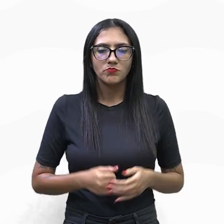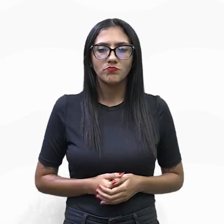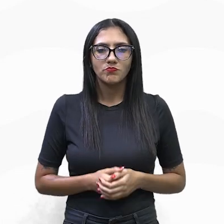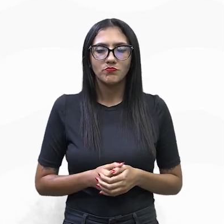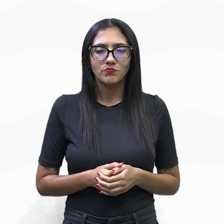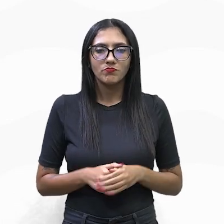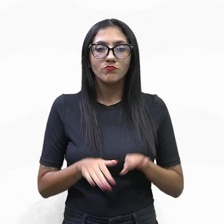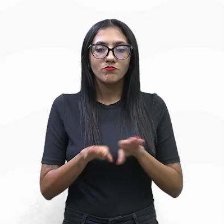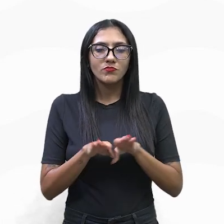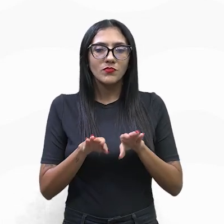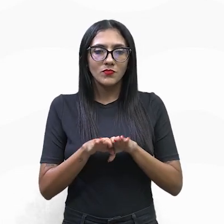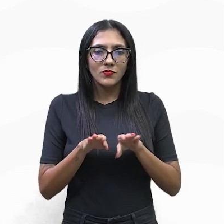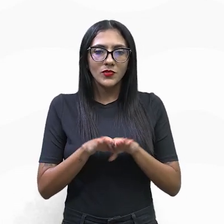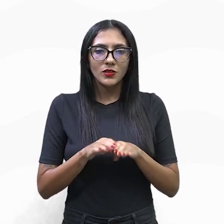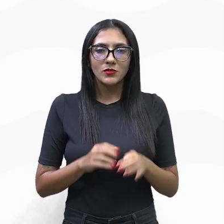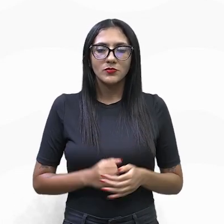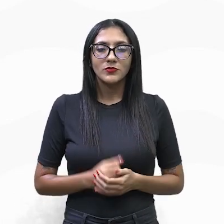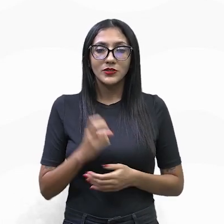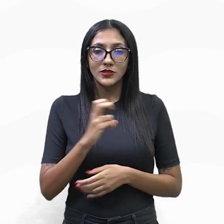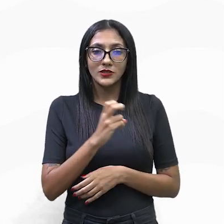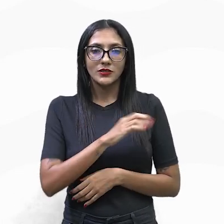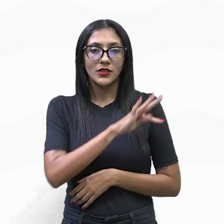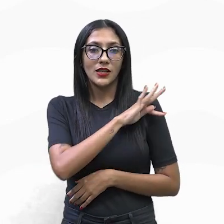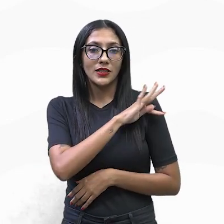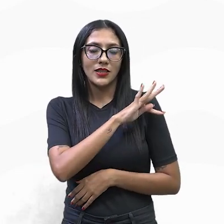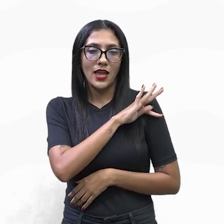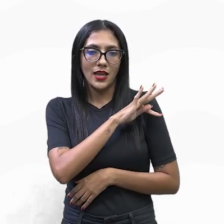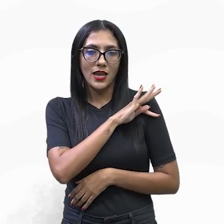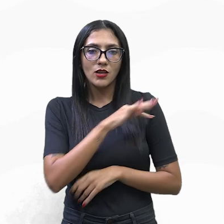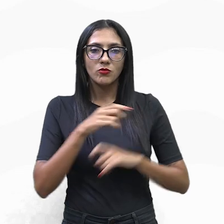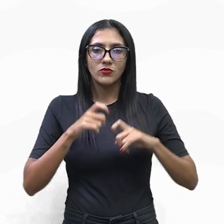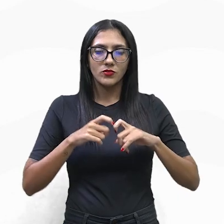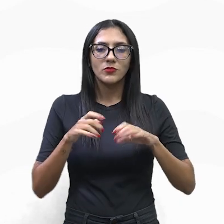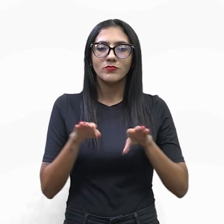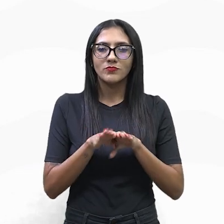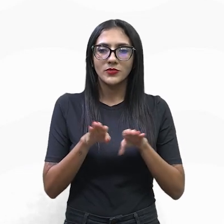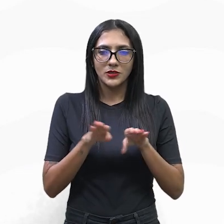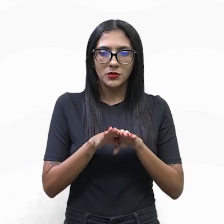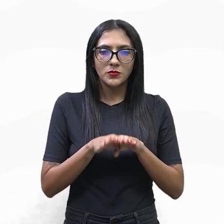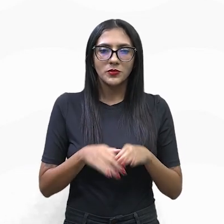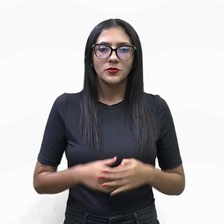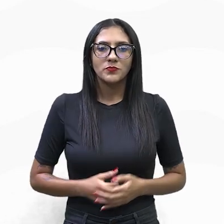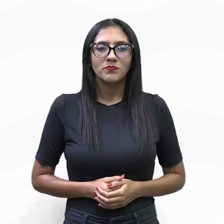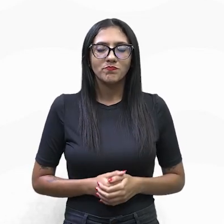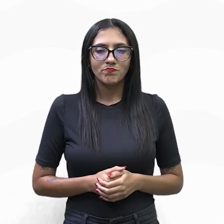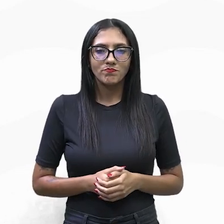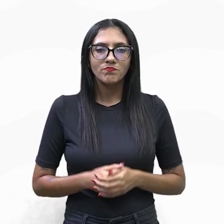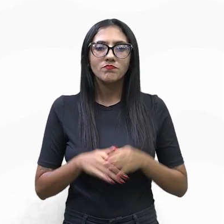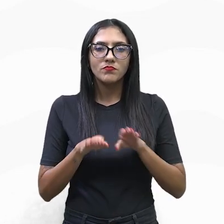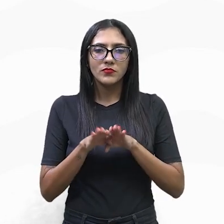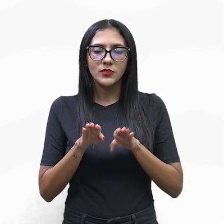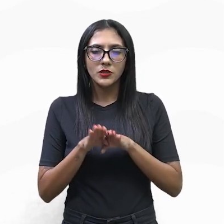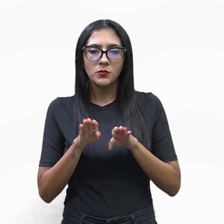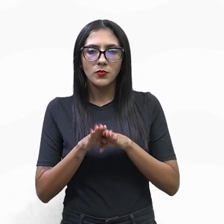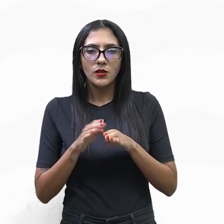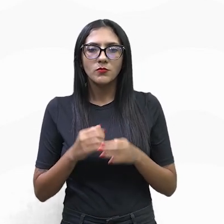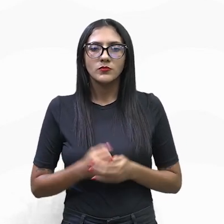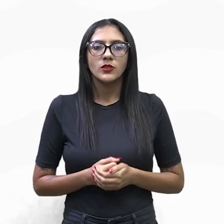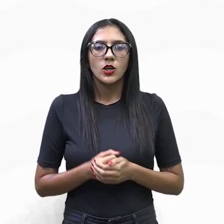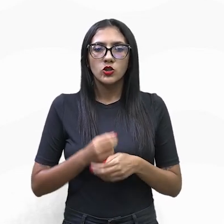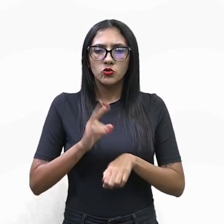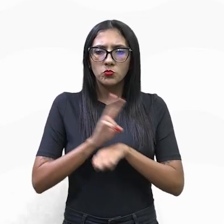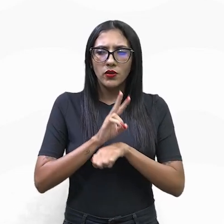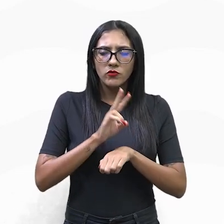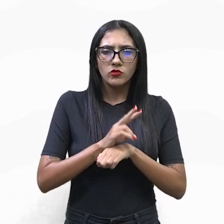E temos ainda, pessoal, olha só, enfermeiro também com 96% de chance de não sofrer automação, supervisor administrativo também